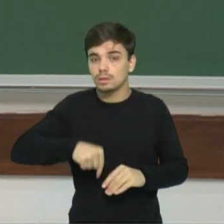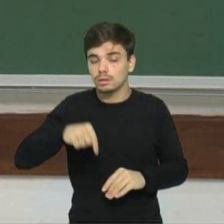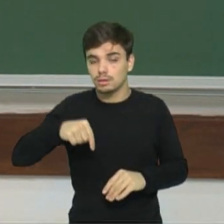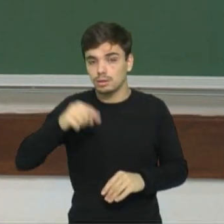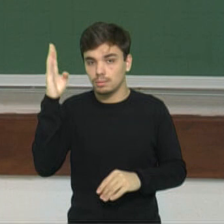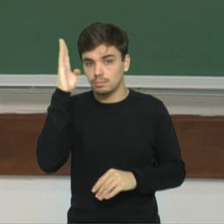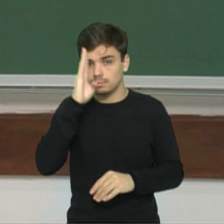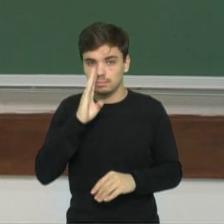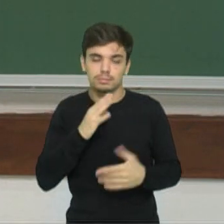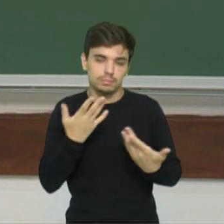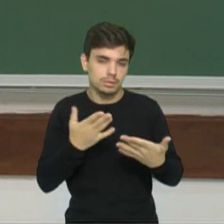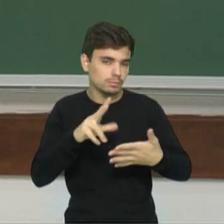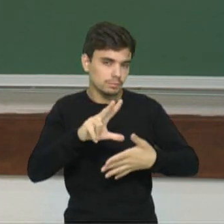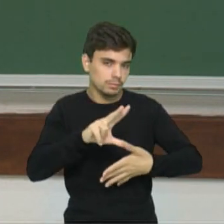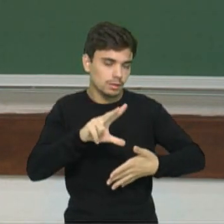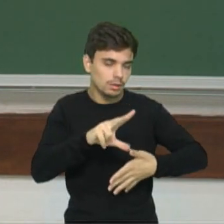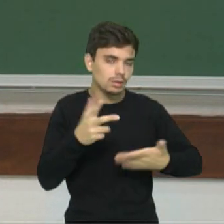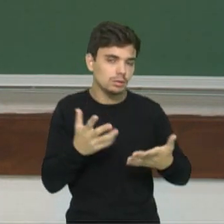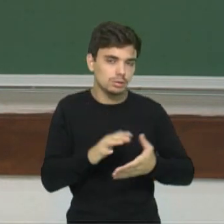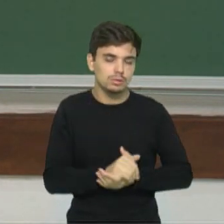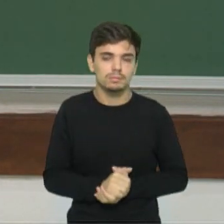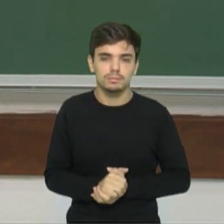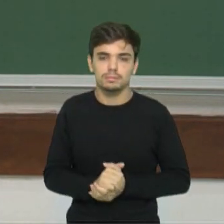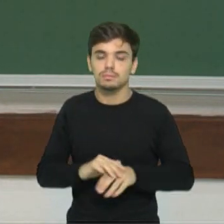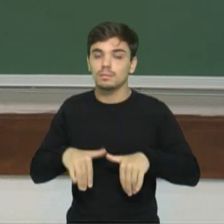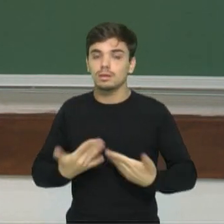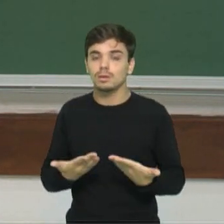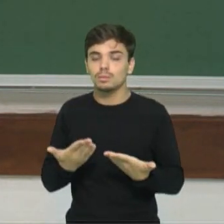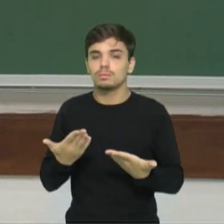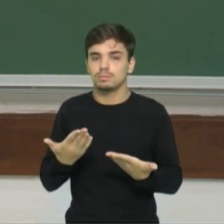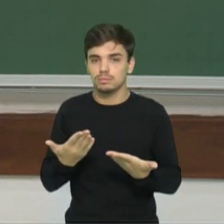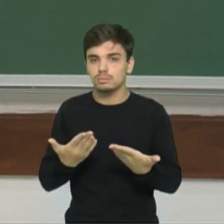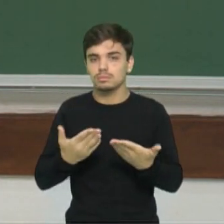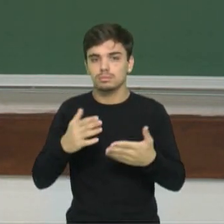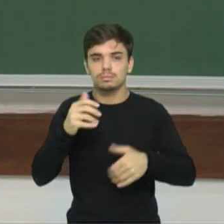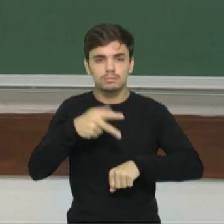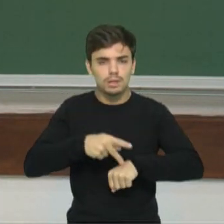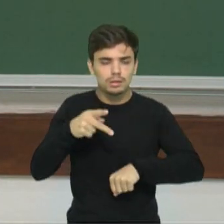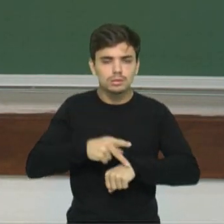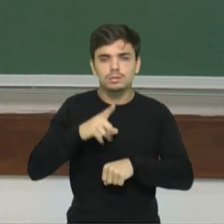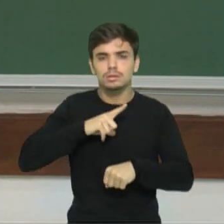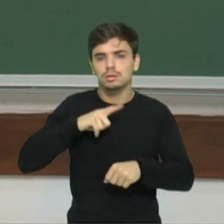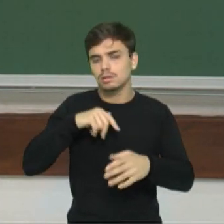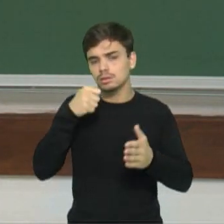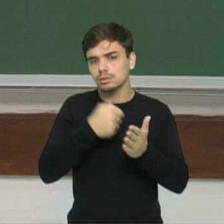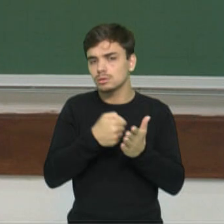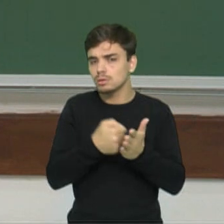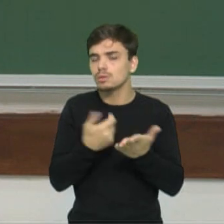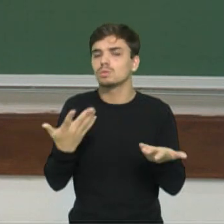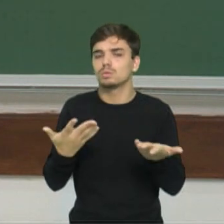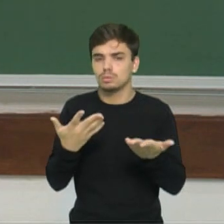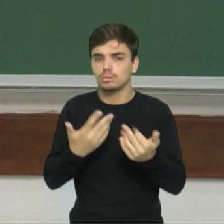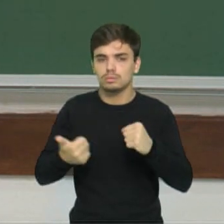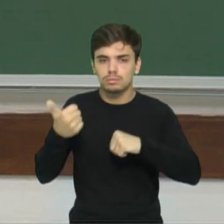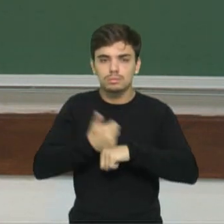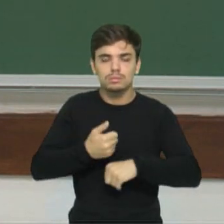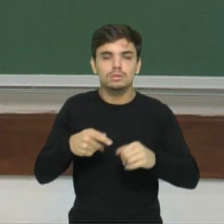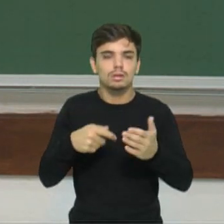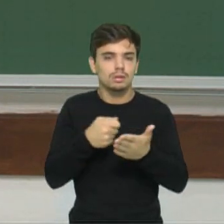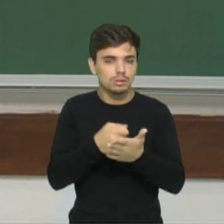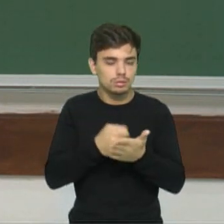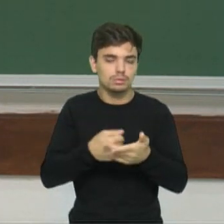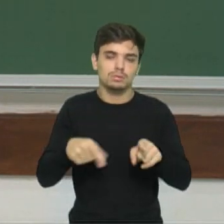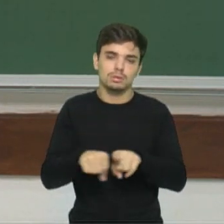Latina. Então, os países, quando eles têm a ditadura, né, instalam as ditaduras na América, nós também estudamos